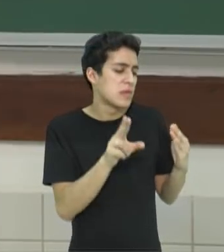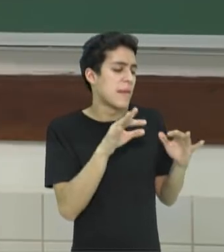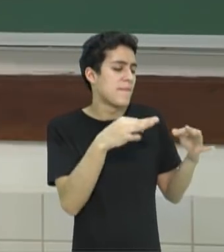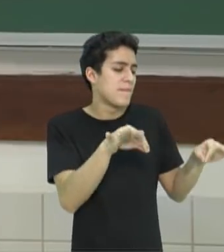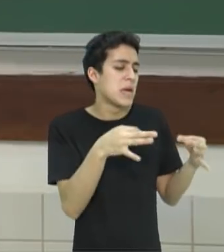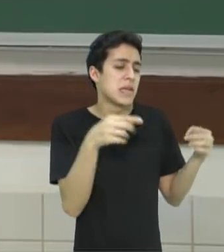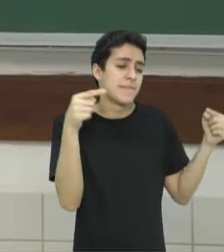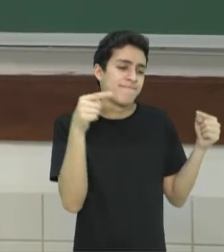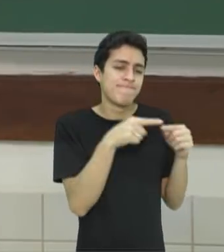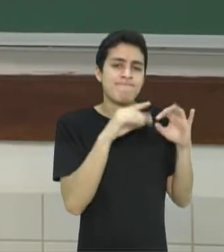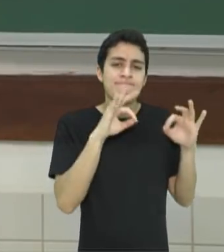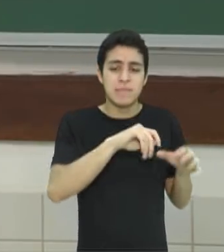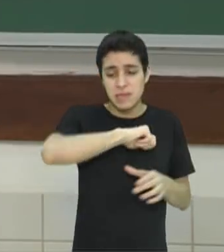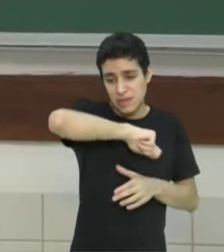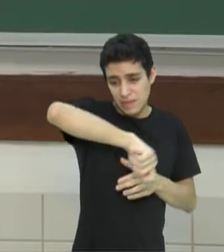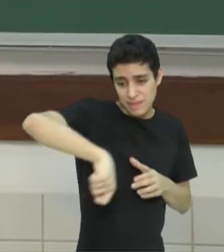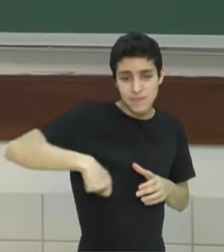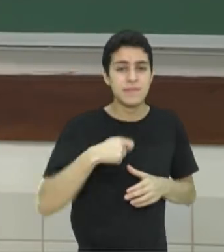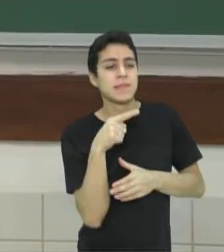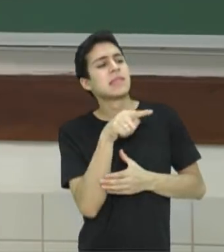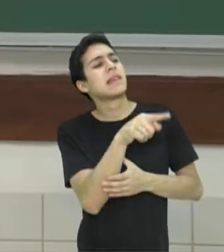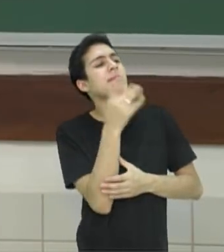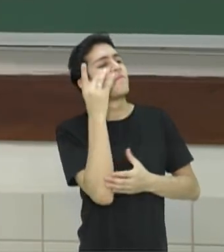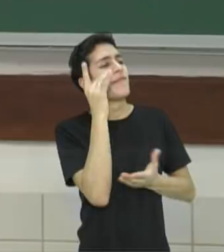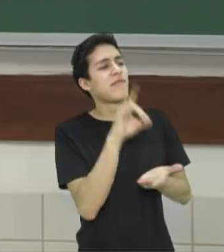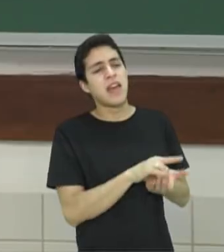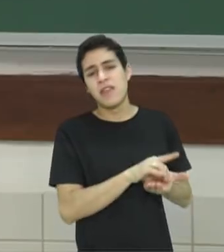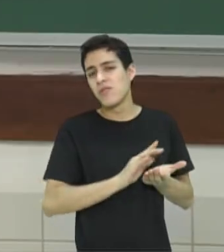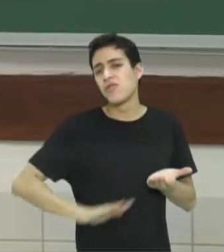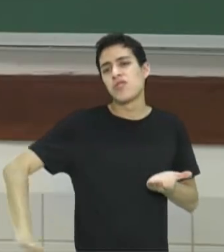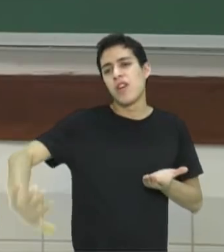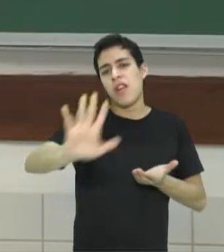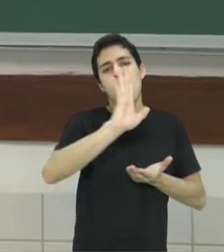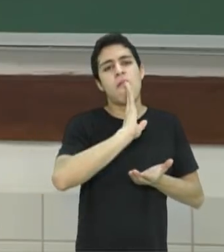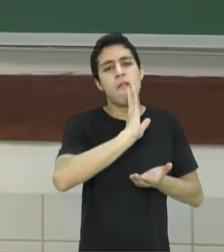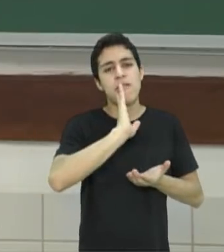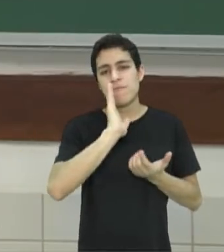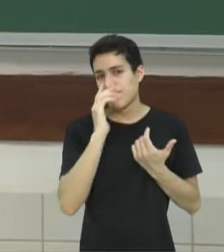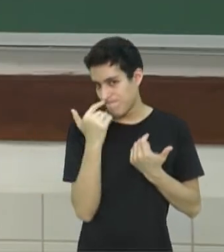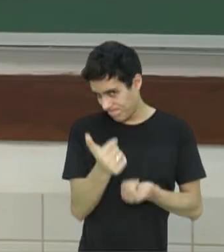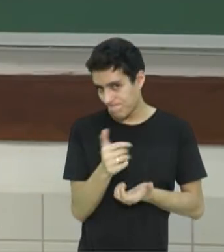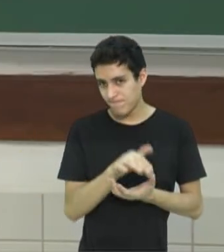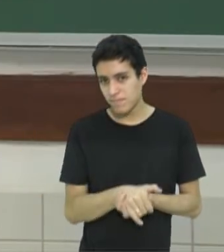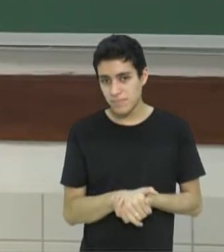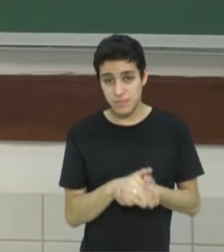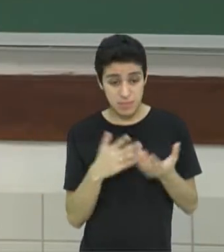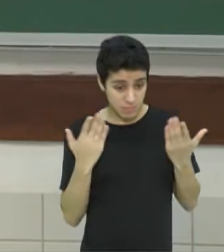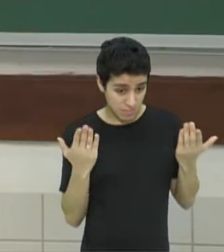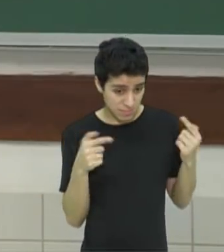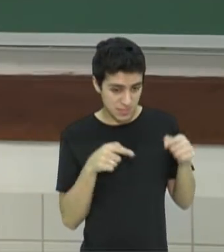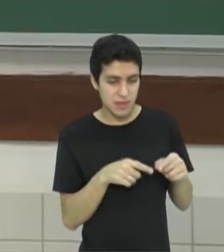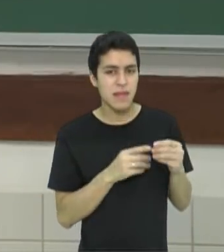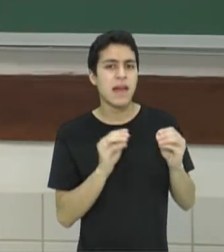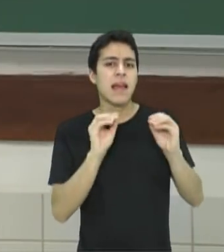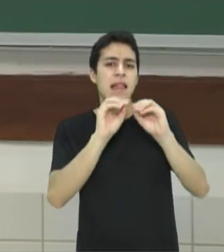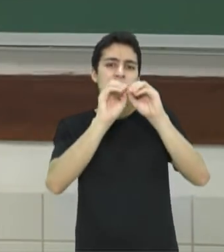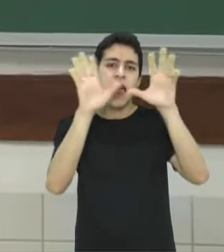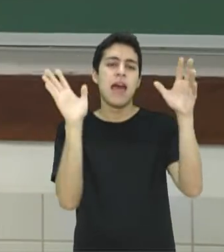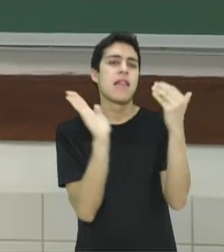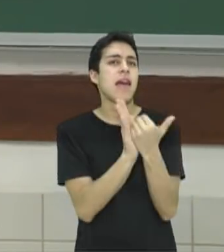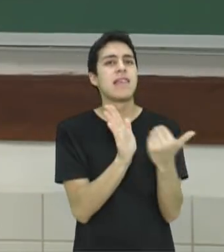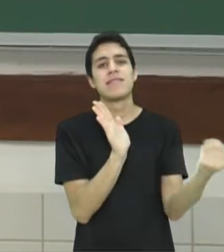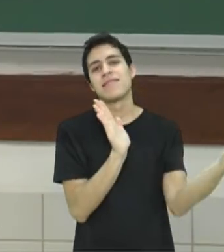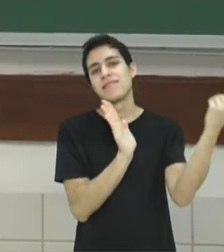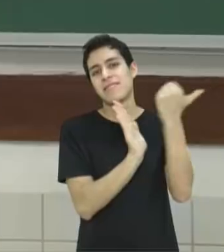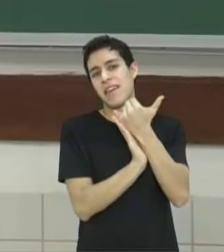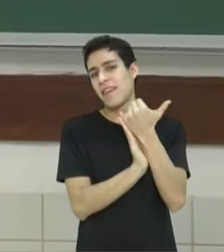panos na cozinha. Esse fato é de conhecimento geral, todo mundo sabe disso. Então, ali, claro que foi